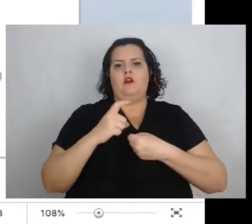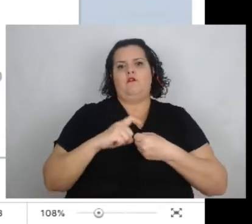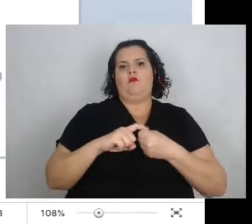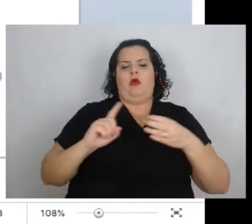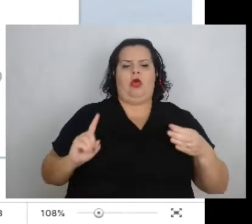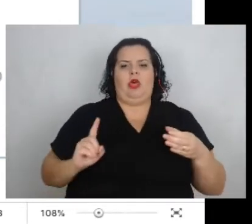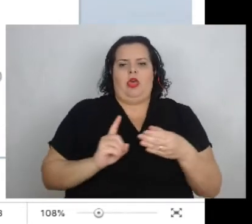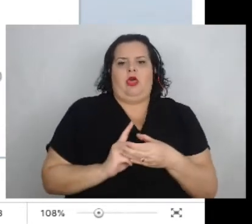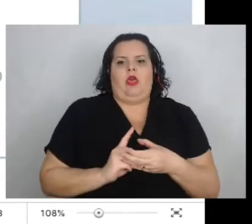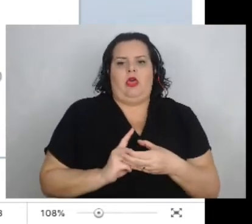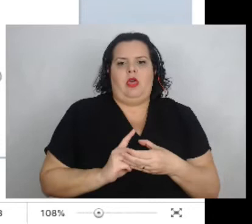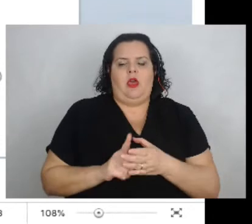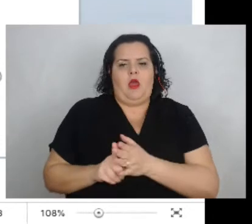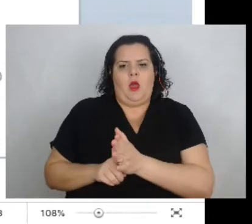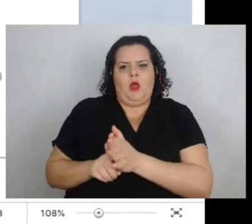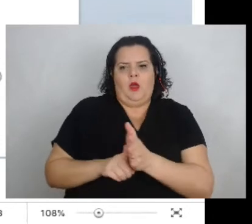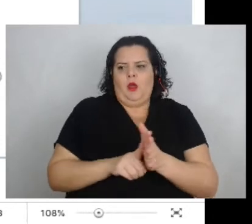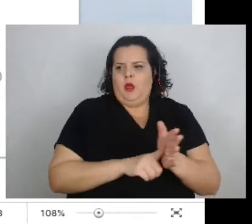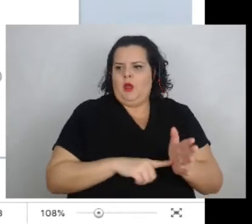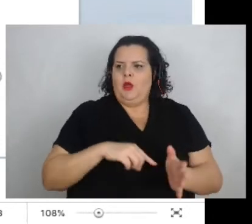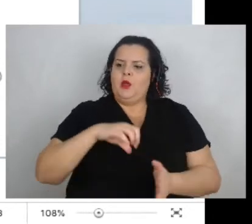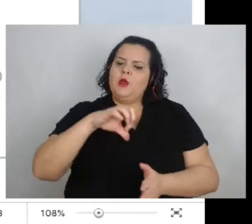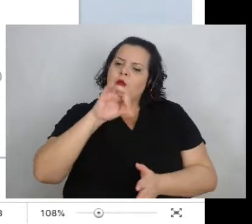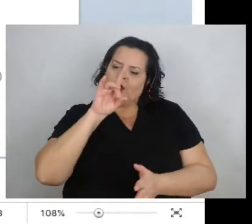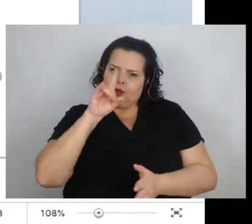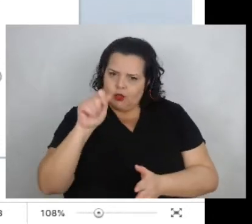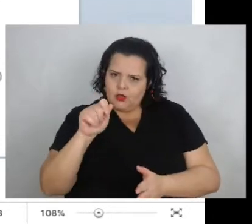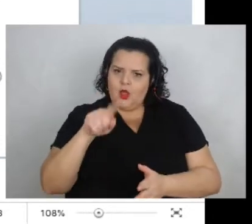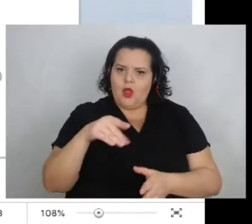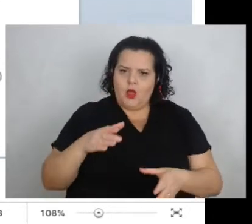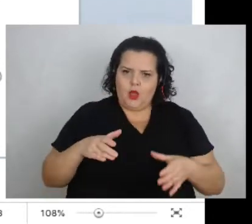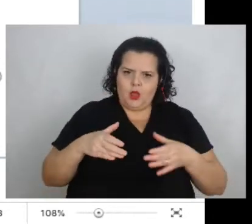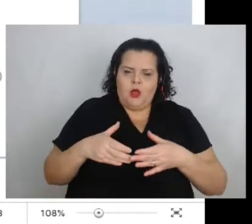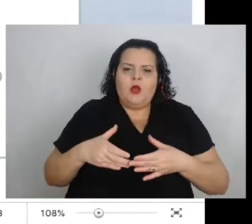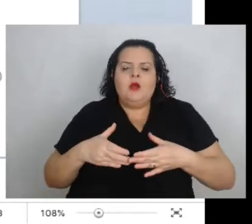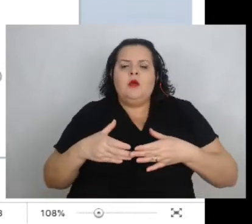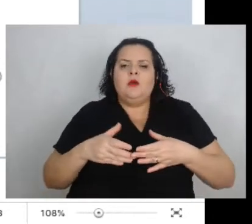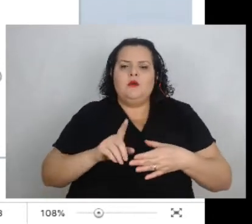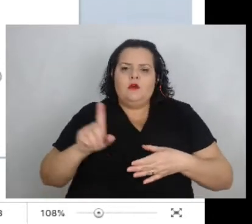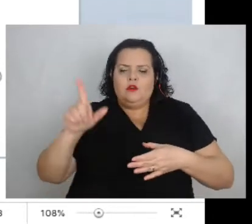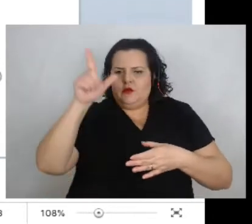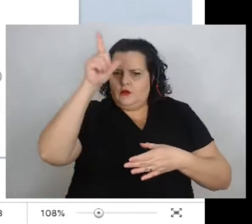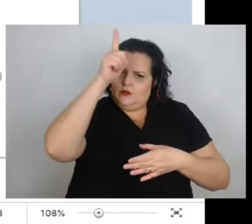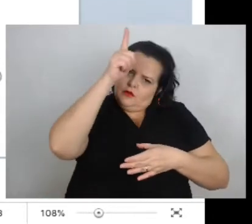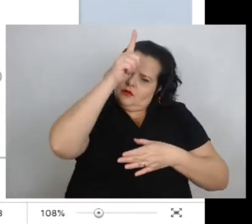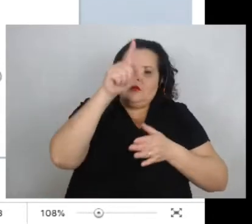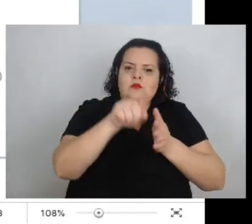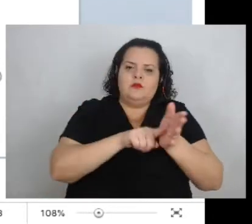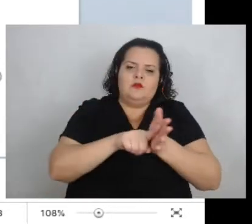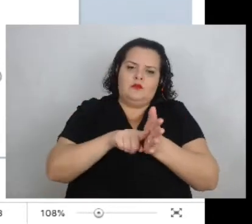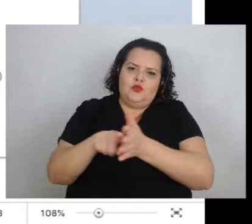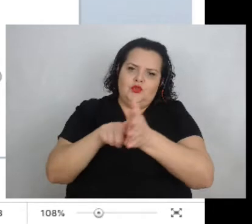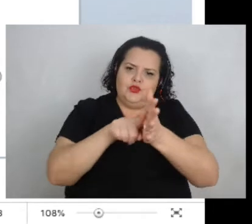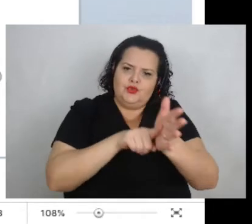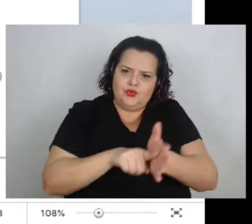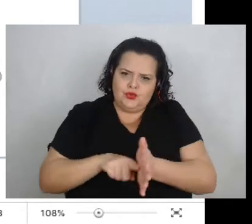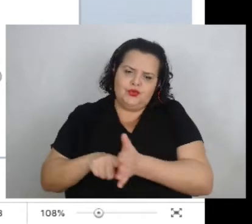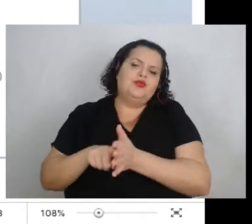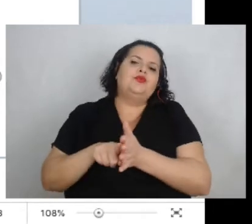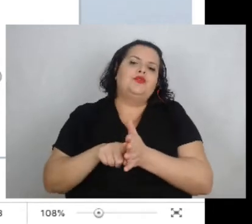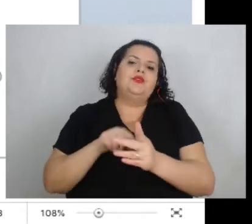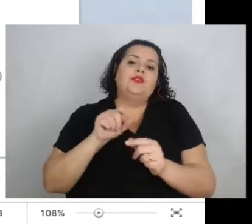com 9 dias vieram do estudo do grupo alemão, que eu mostrei para vocês, onde eles viram que apesar de você